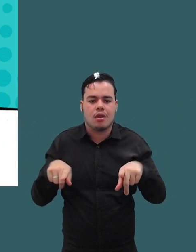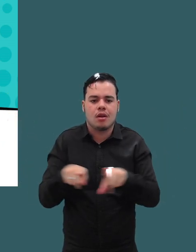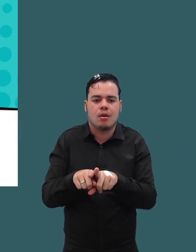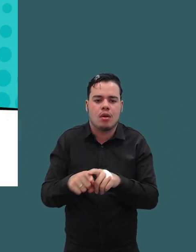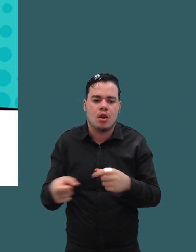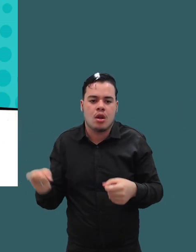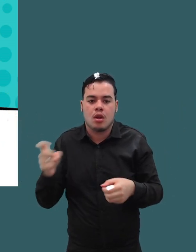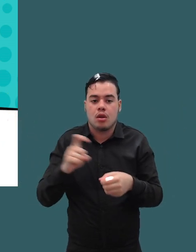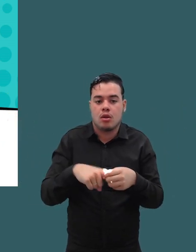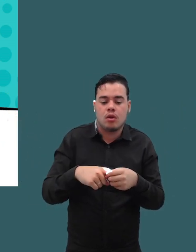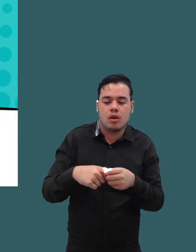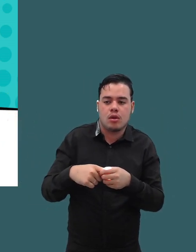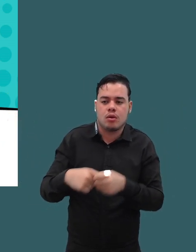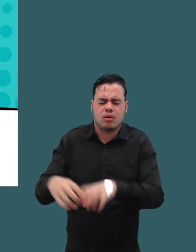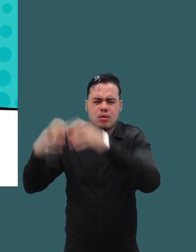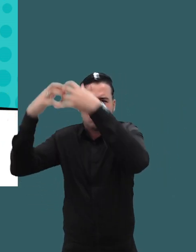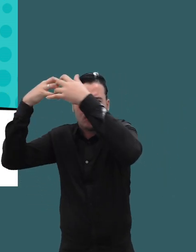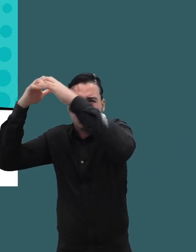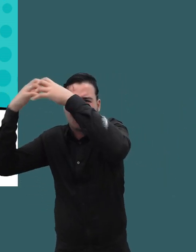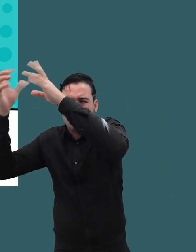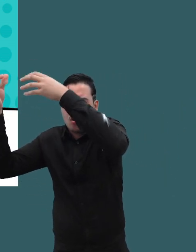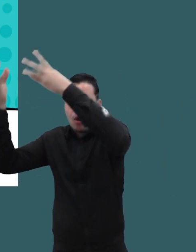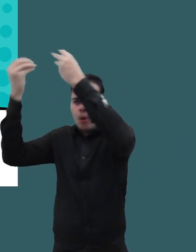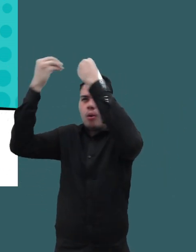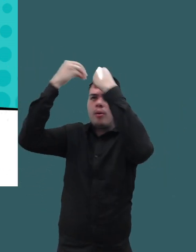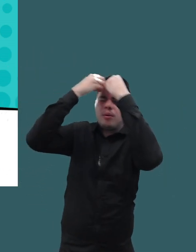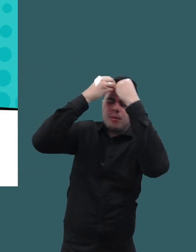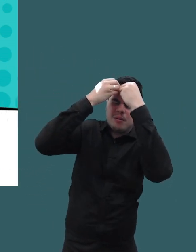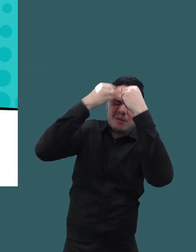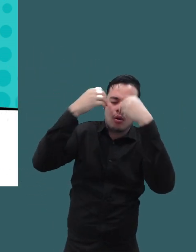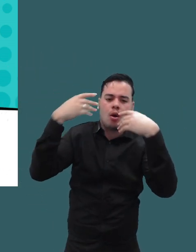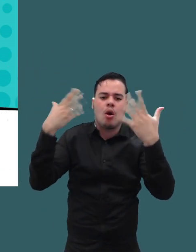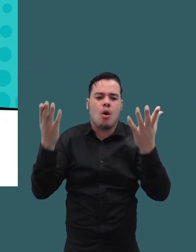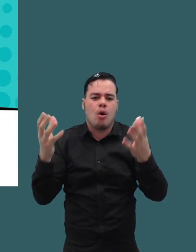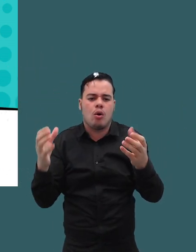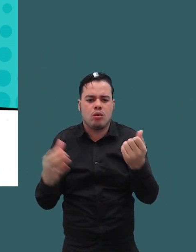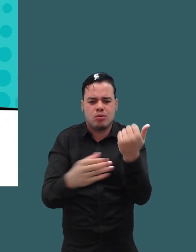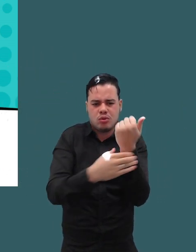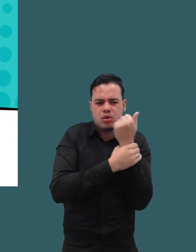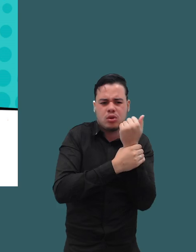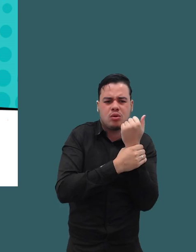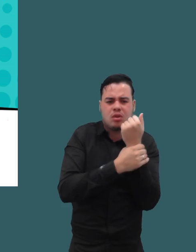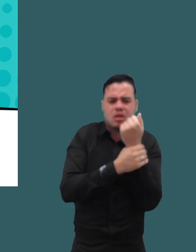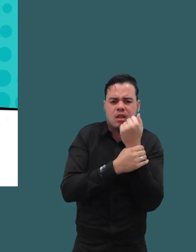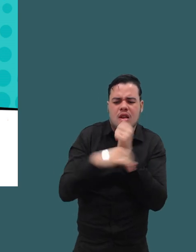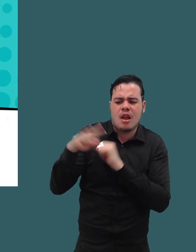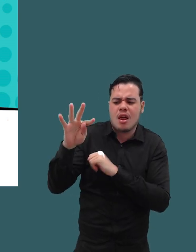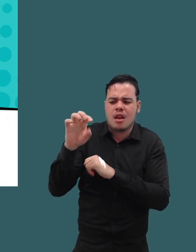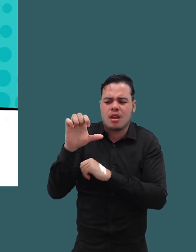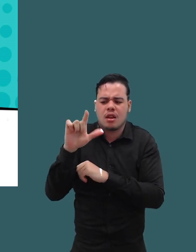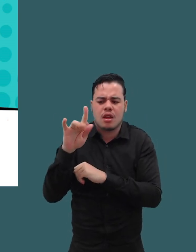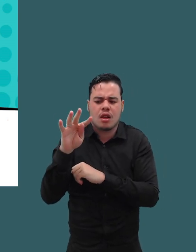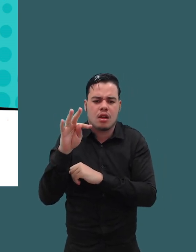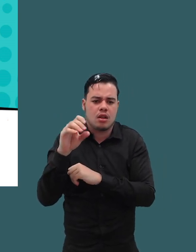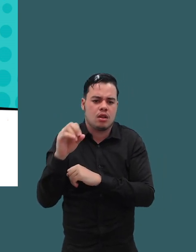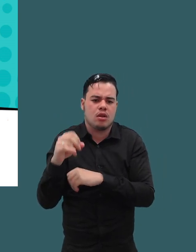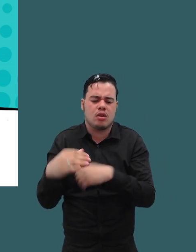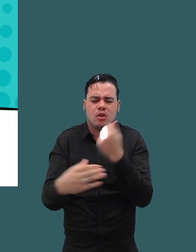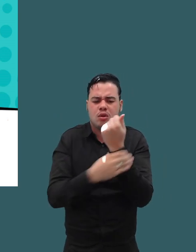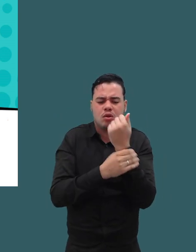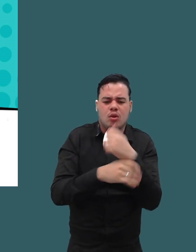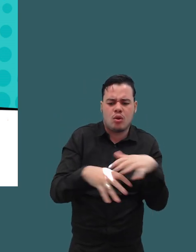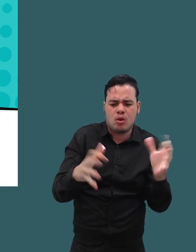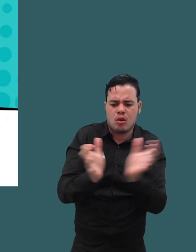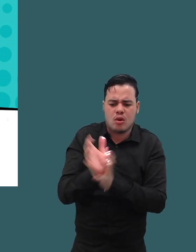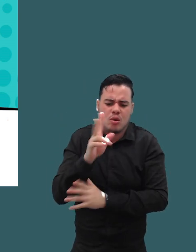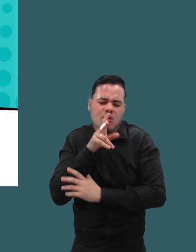do retorno dos cérebros de volta, reter talentos, sem criar um sistema robusto de ciência e tecnologia. Para